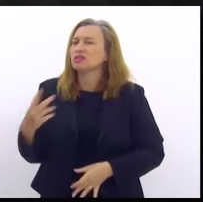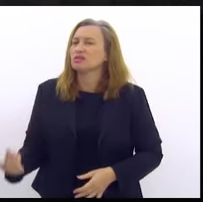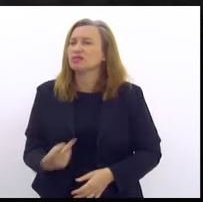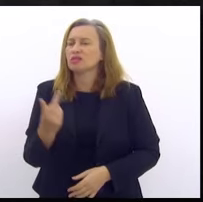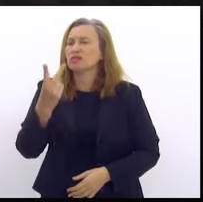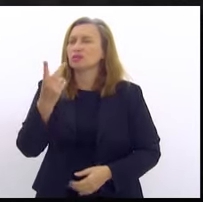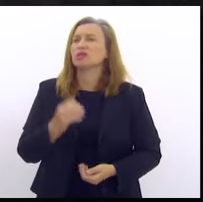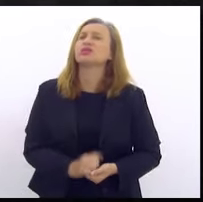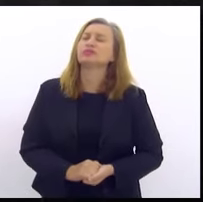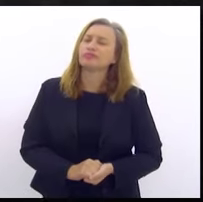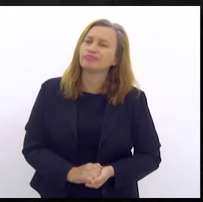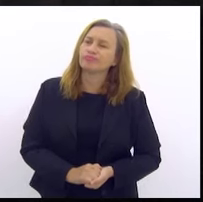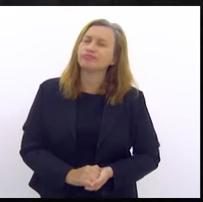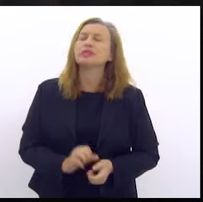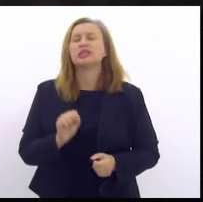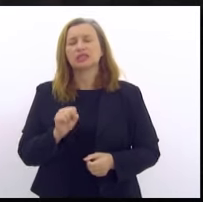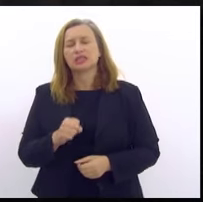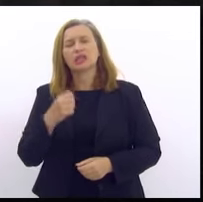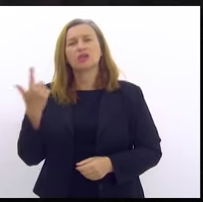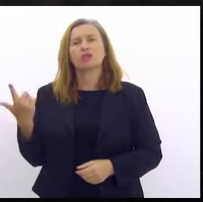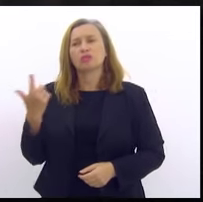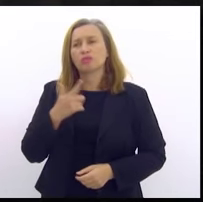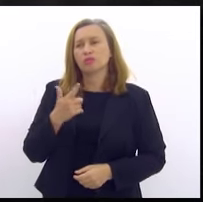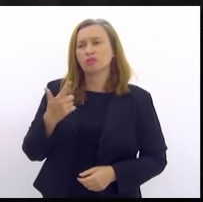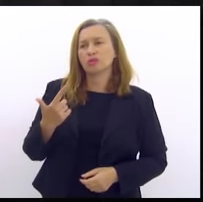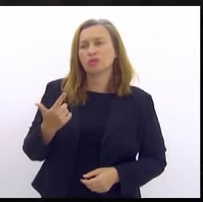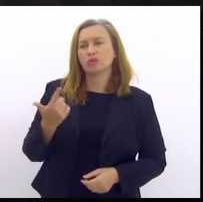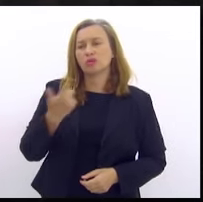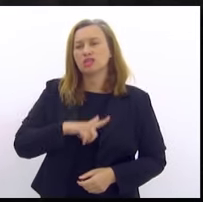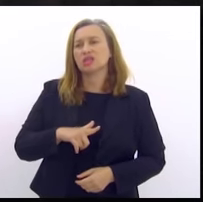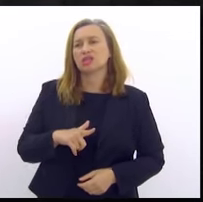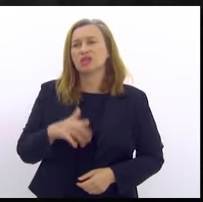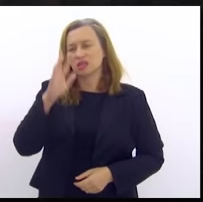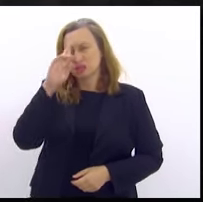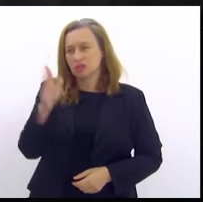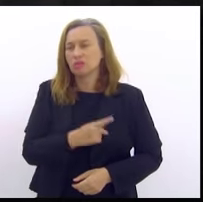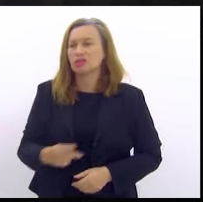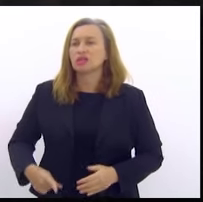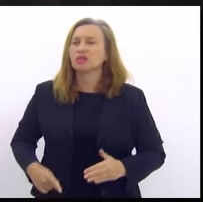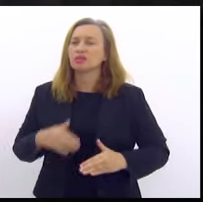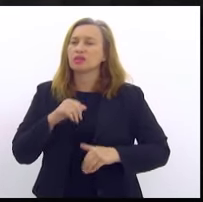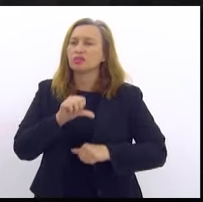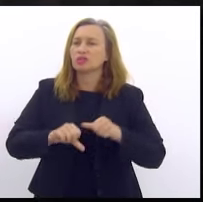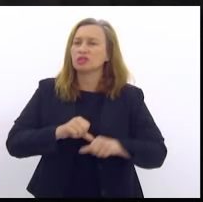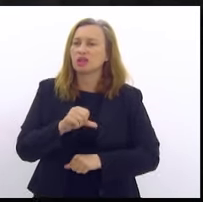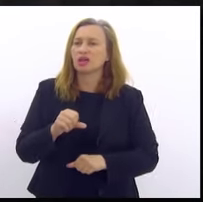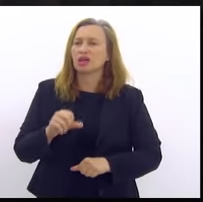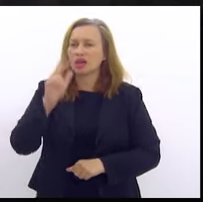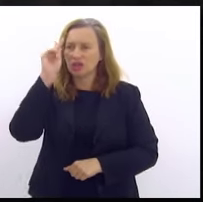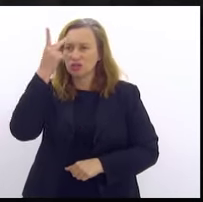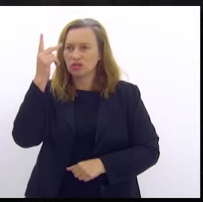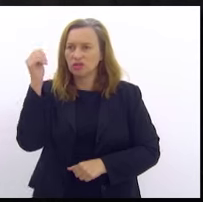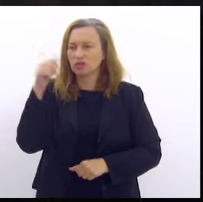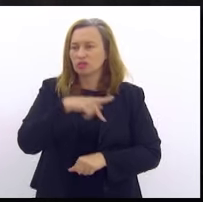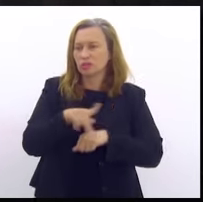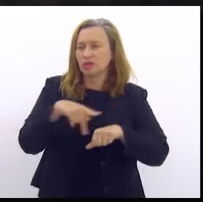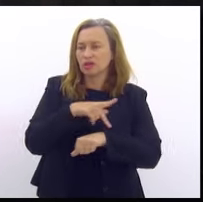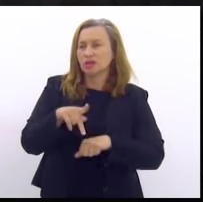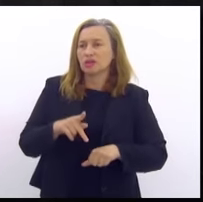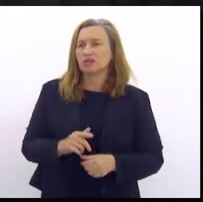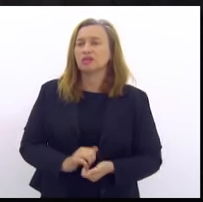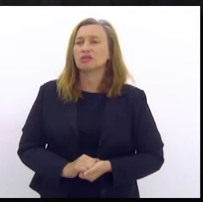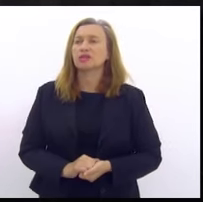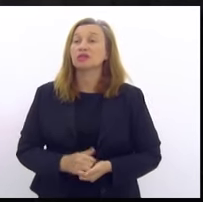prevaleçam. E aí sim nós vamos começar, senhor presidente, a mudar a história do nosso país. Eu entro na